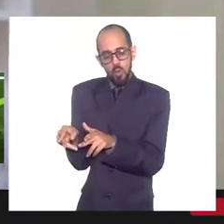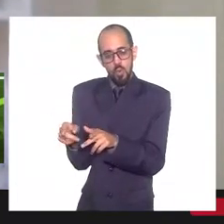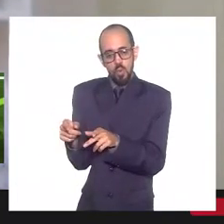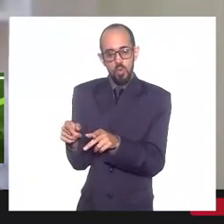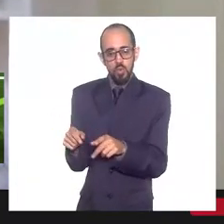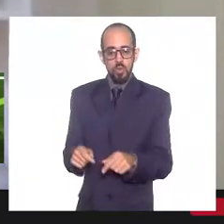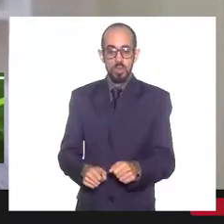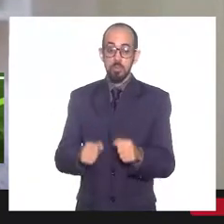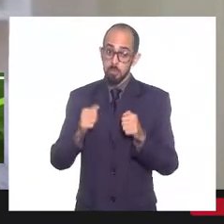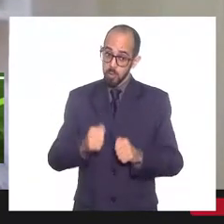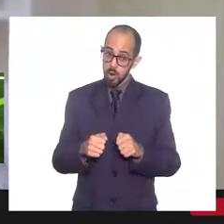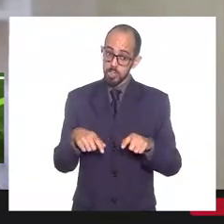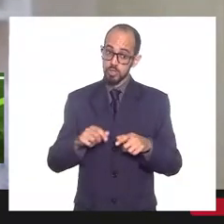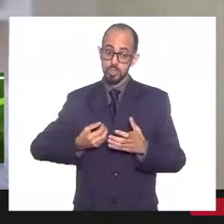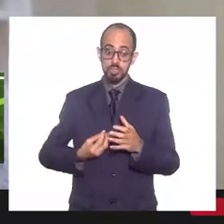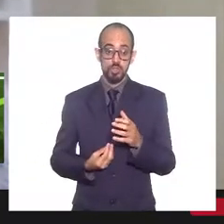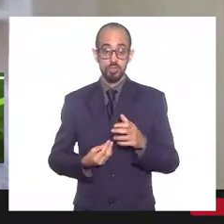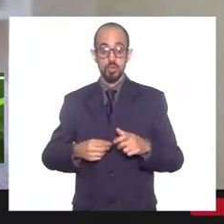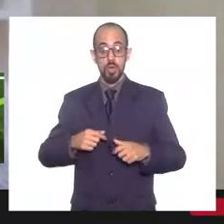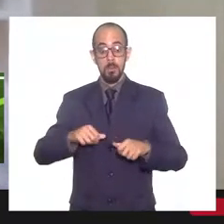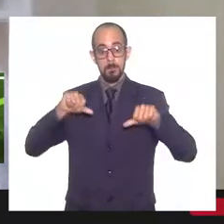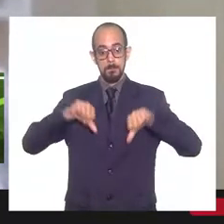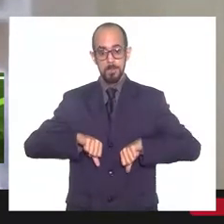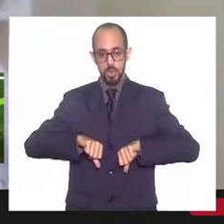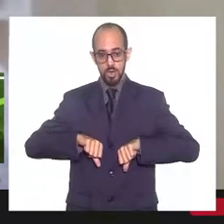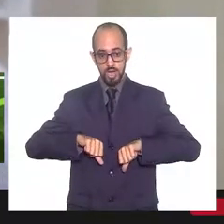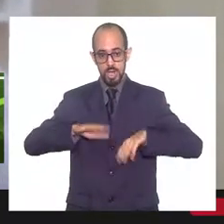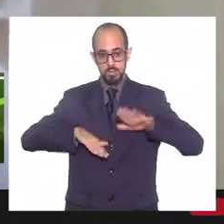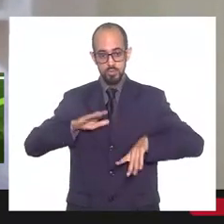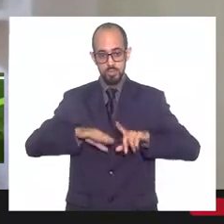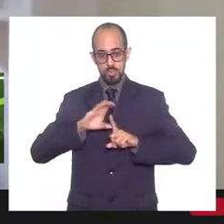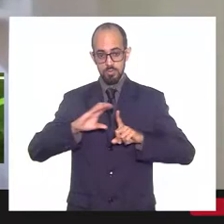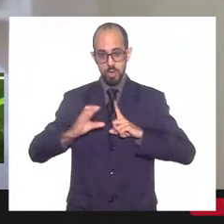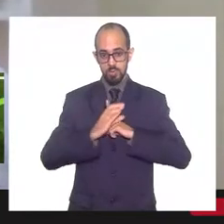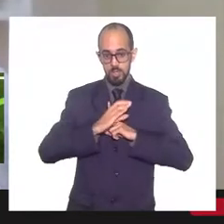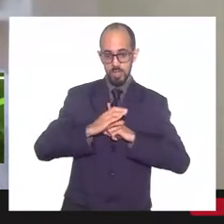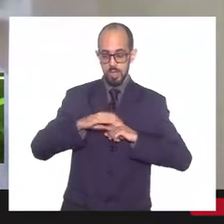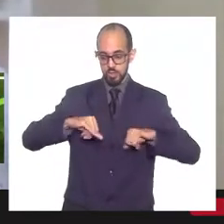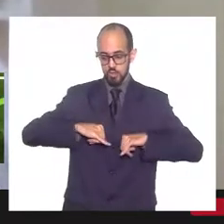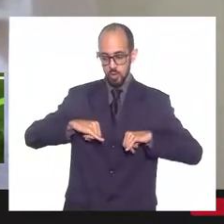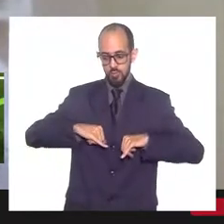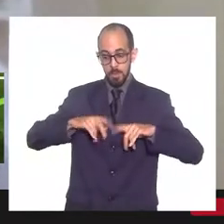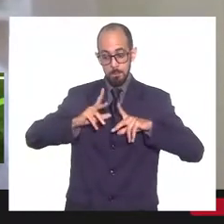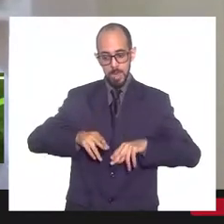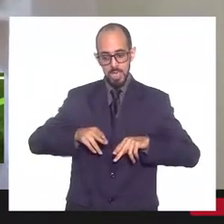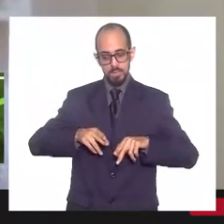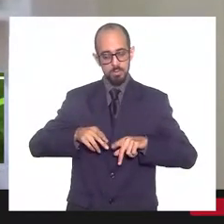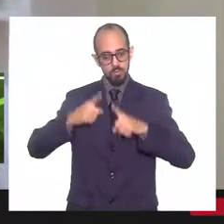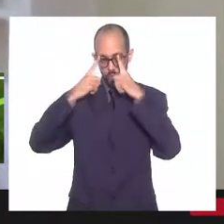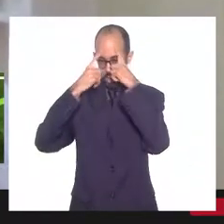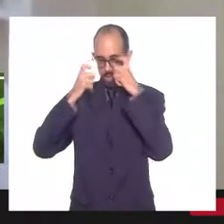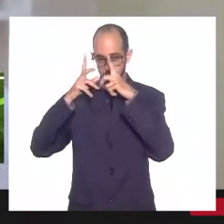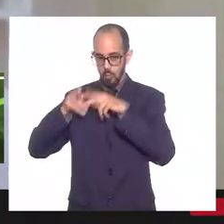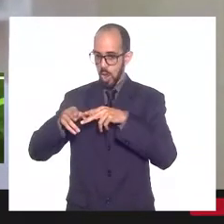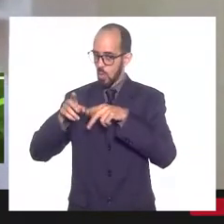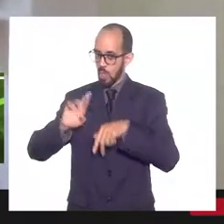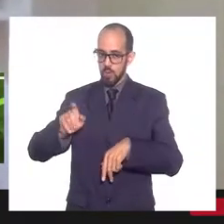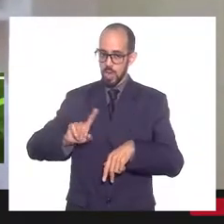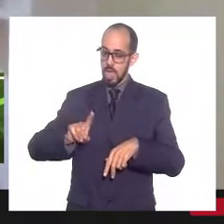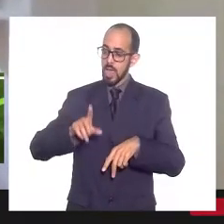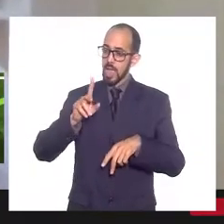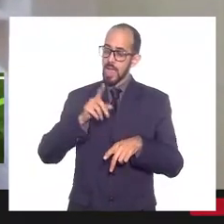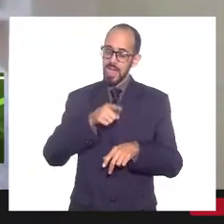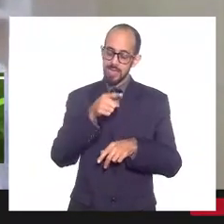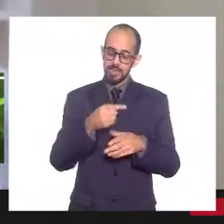muitas vezes nas comunidades não sofremos as mesmas violentas que essas iniciativas como a